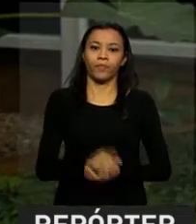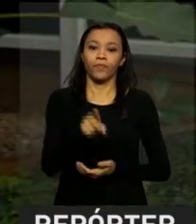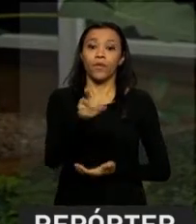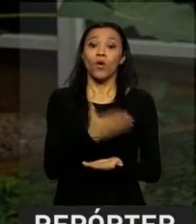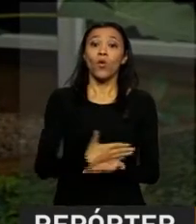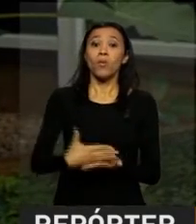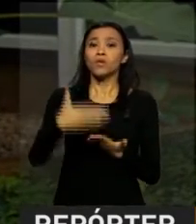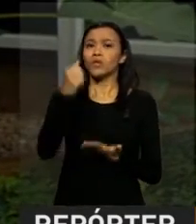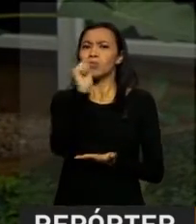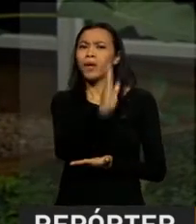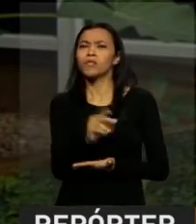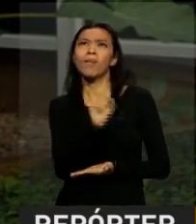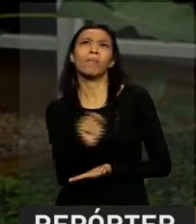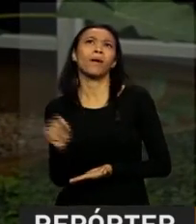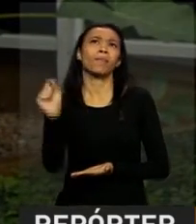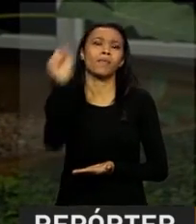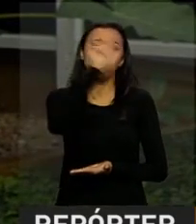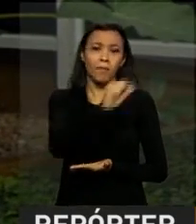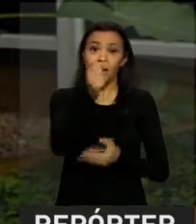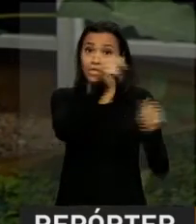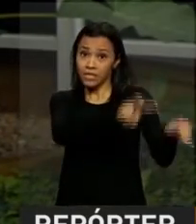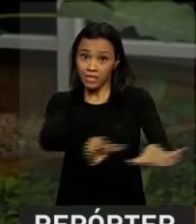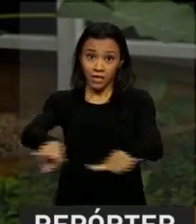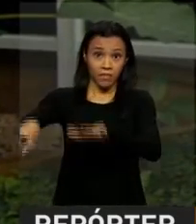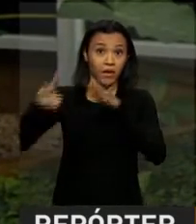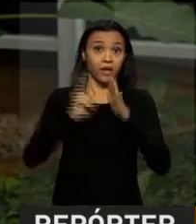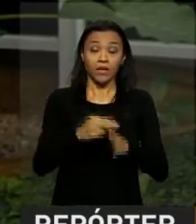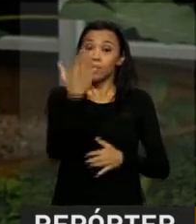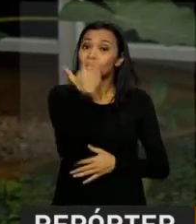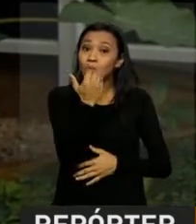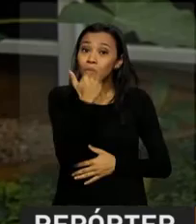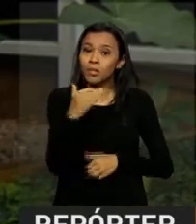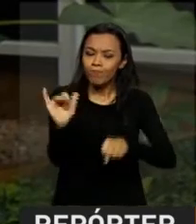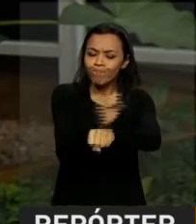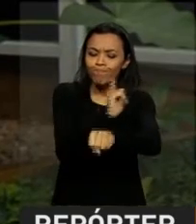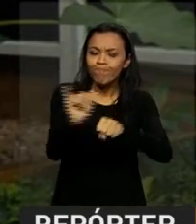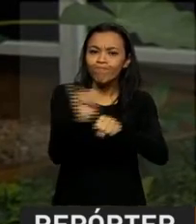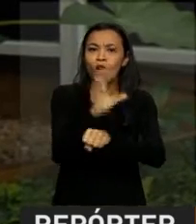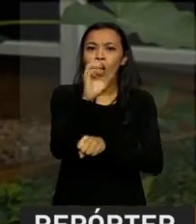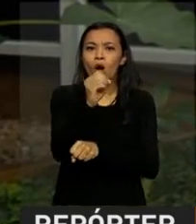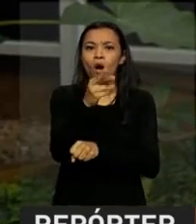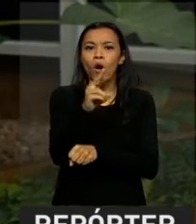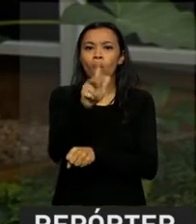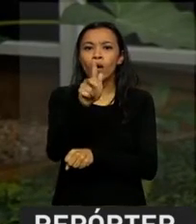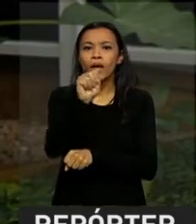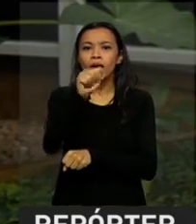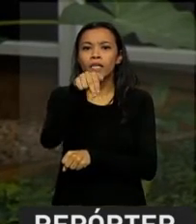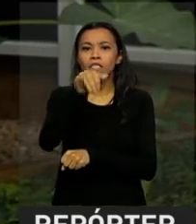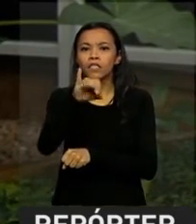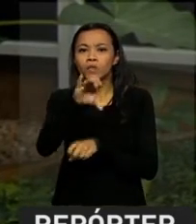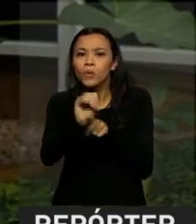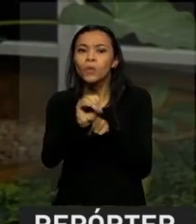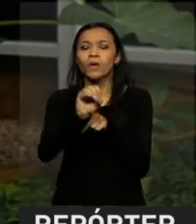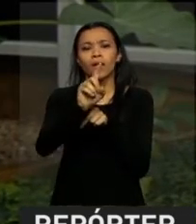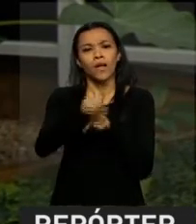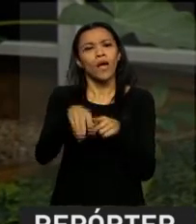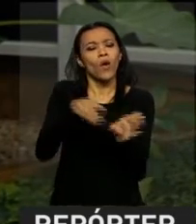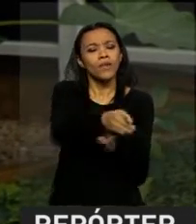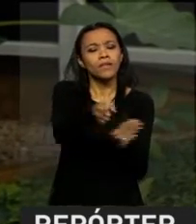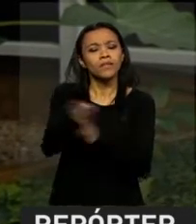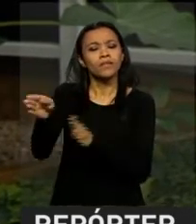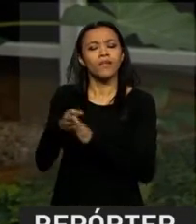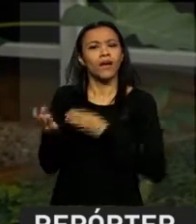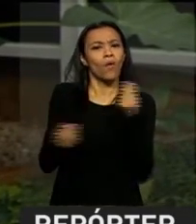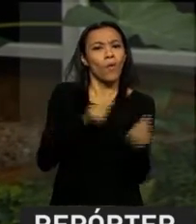Começou em todo o país a Semana dos Alimentos Orgânicos 2016, uma iniciativa que quer conscientizar a população sobre hábitos de